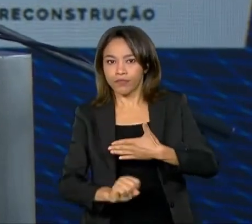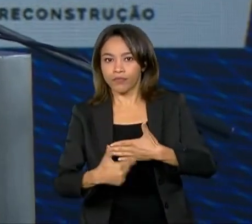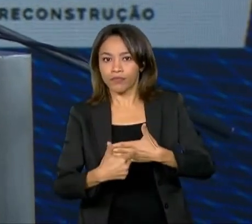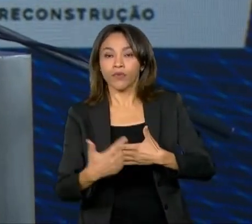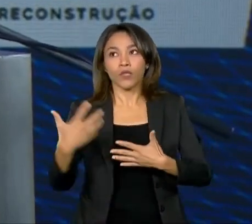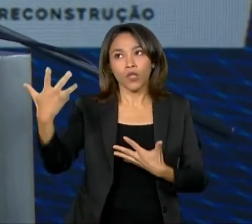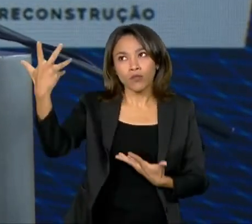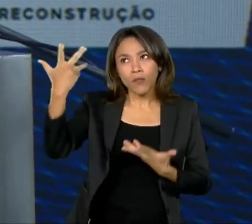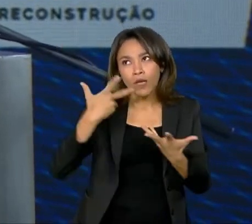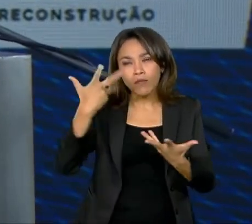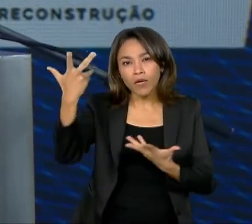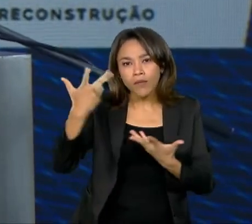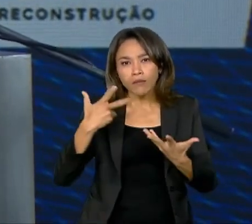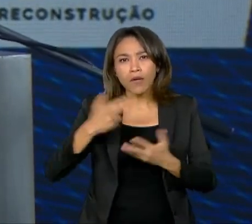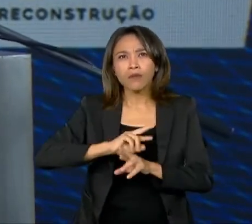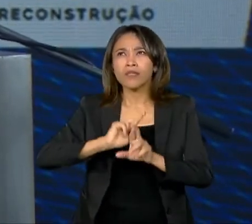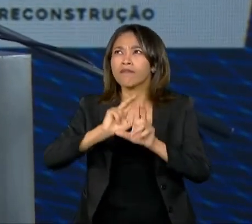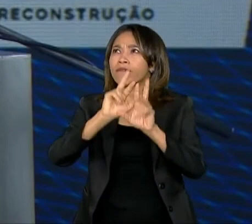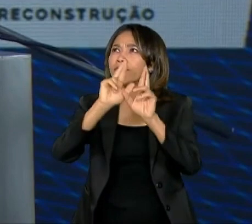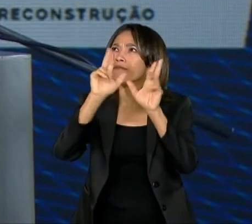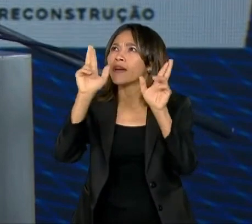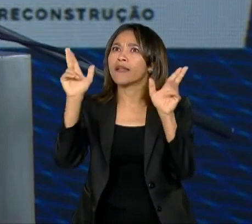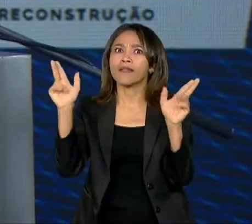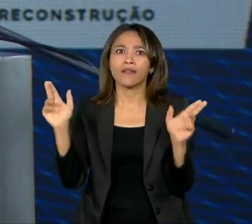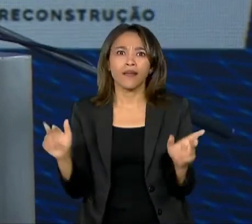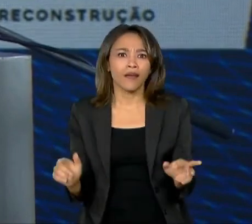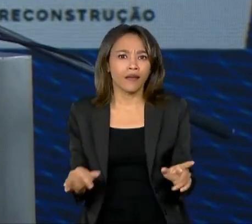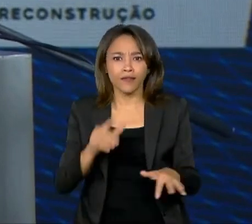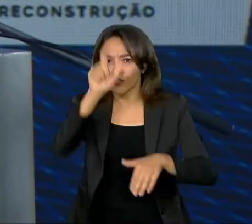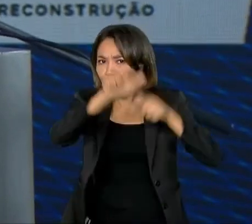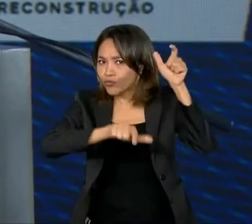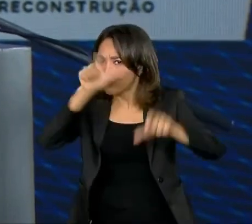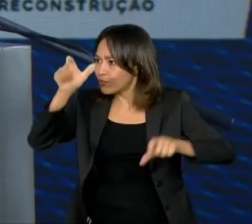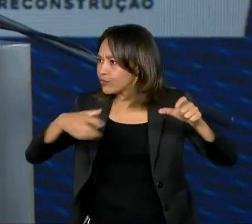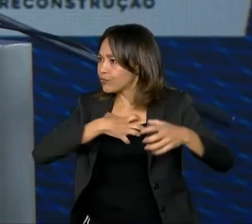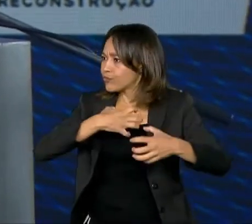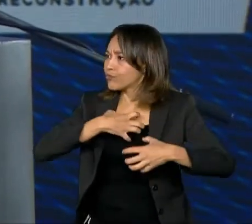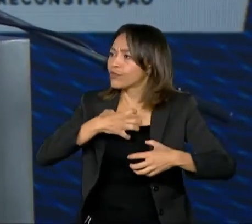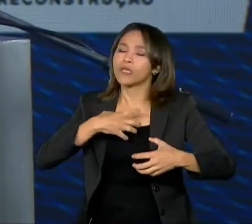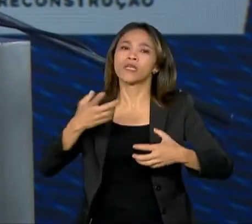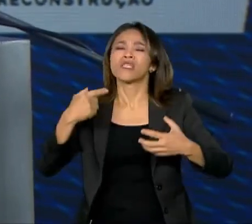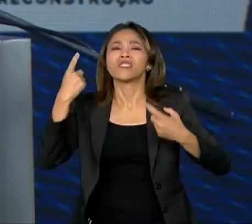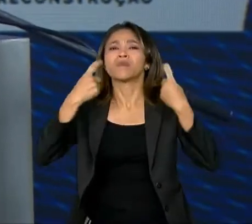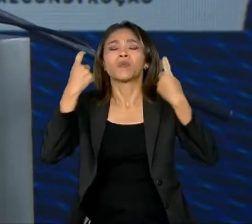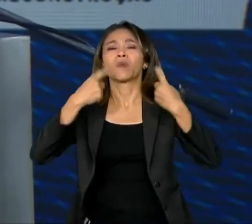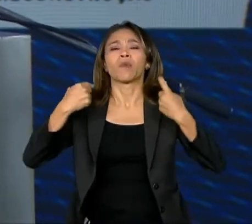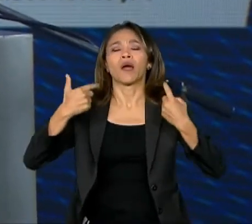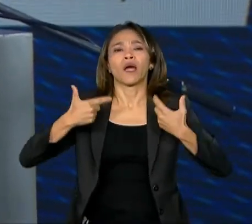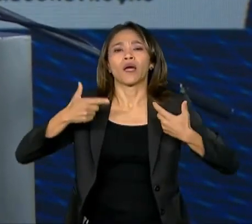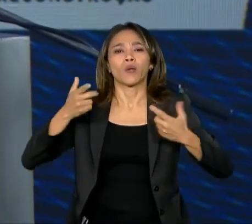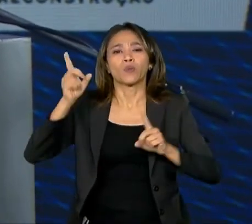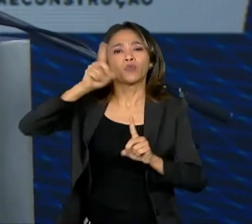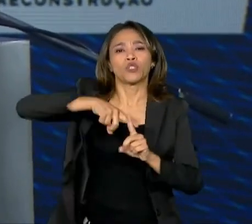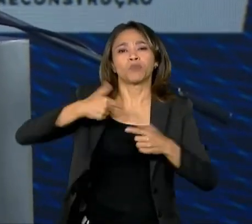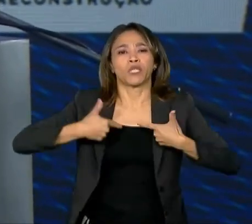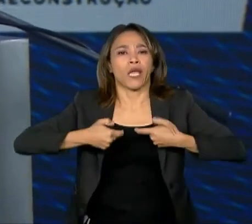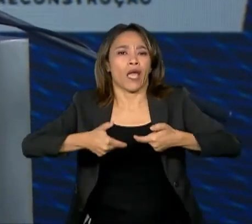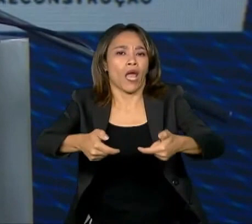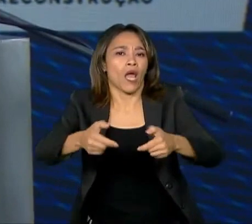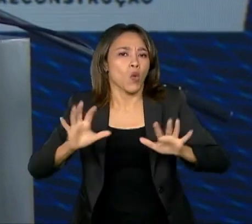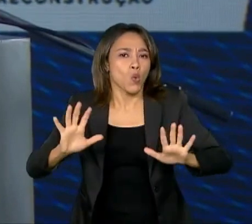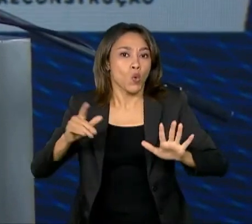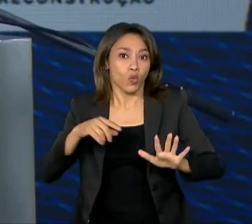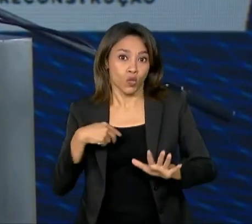essa diversidade sem nos preocupar com qualquer tipo de guerra porque nós somos